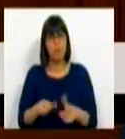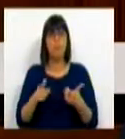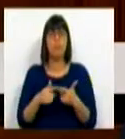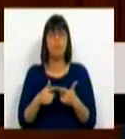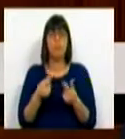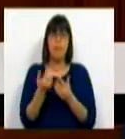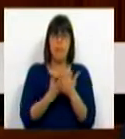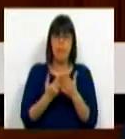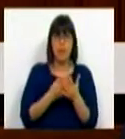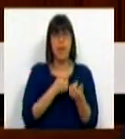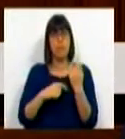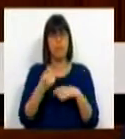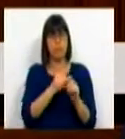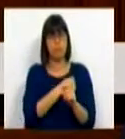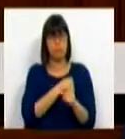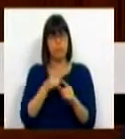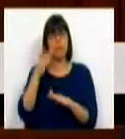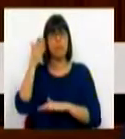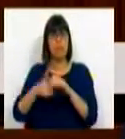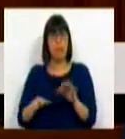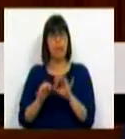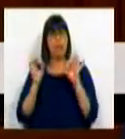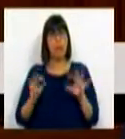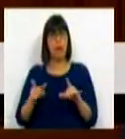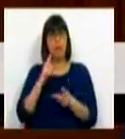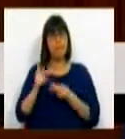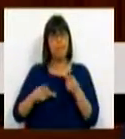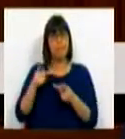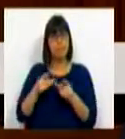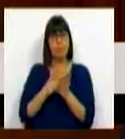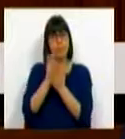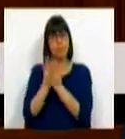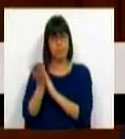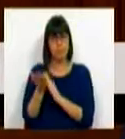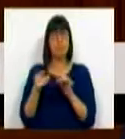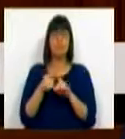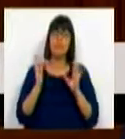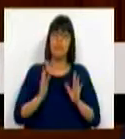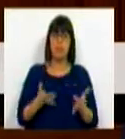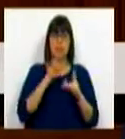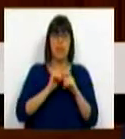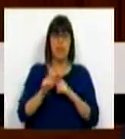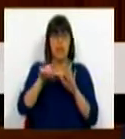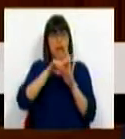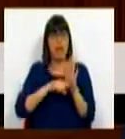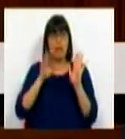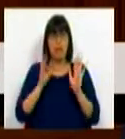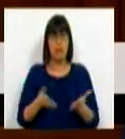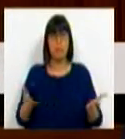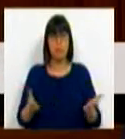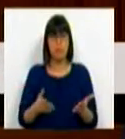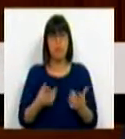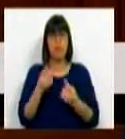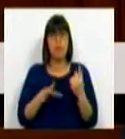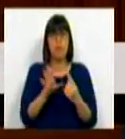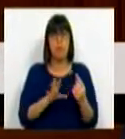nível do mercado imobiliário e também coincidiu com as análises transversais. E, portanto, foram precisos definir-se critérios para,